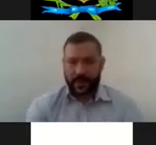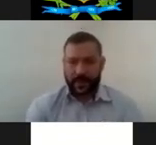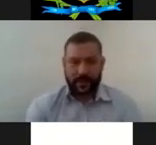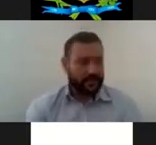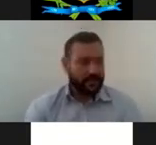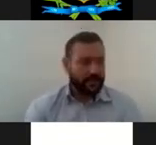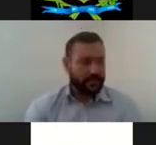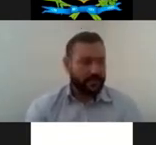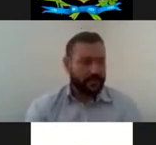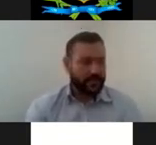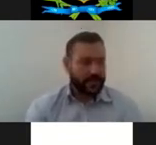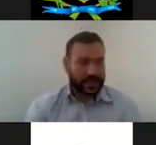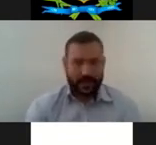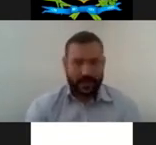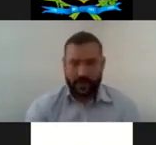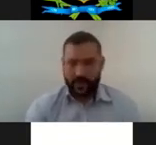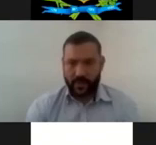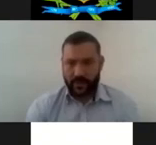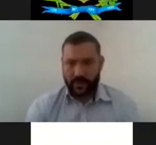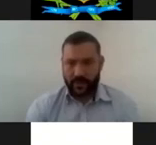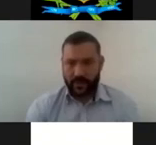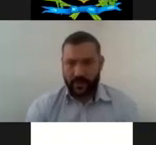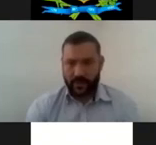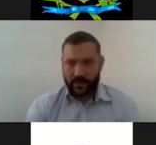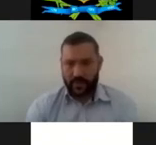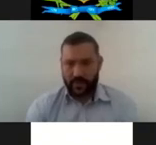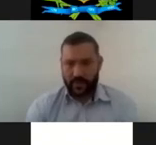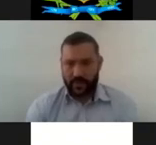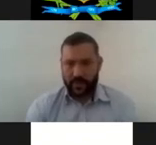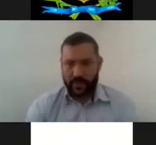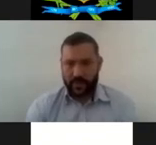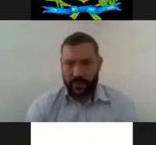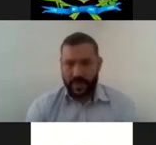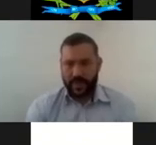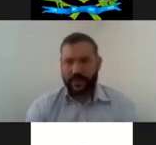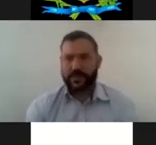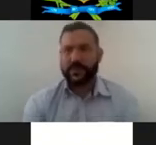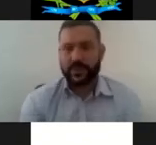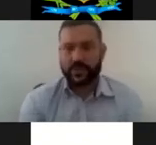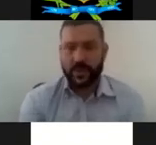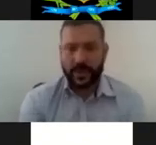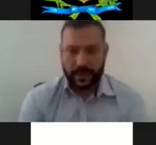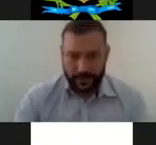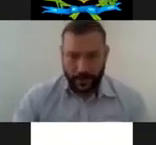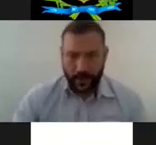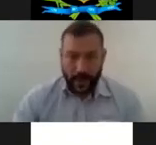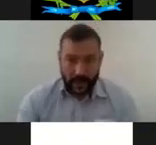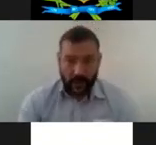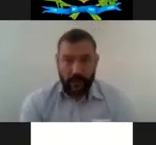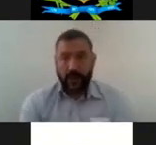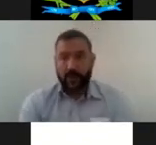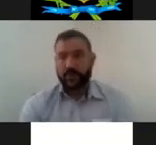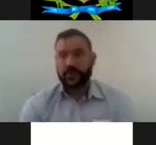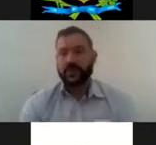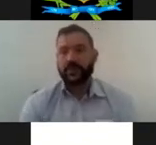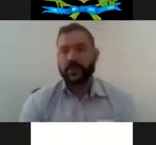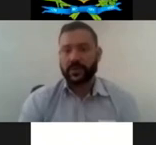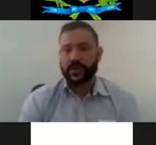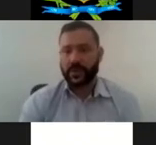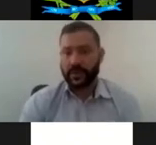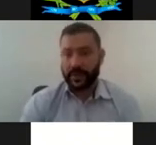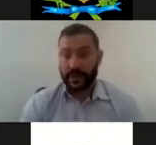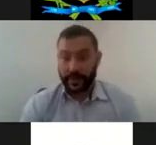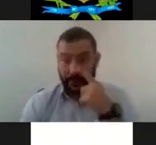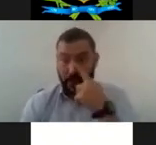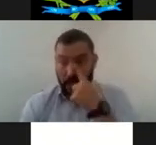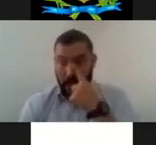e vou falar um pouco sobre os tumores, diagnóstico precoce dos